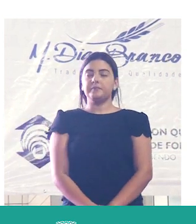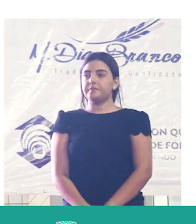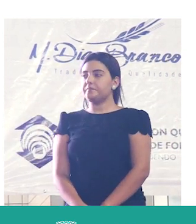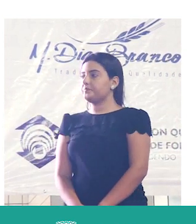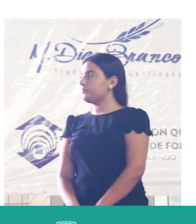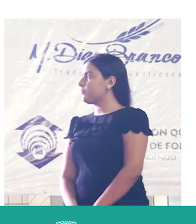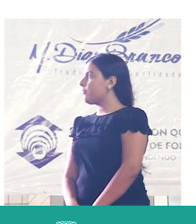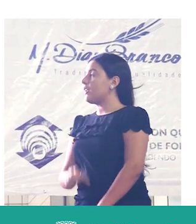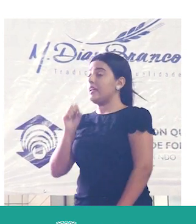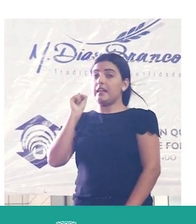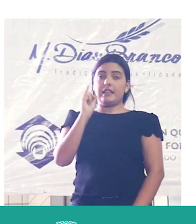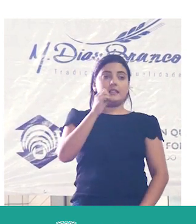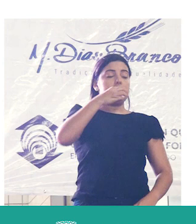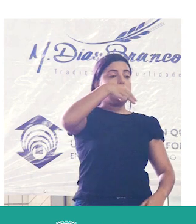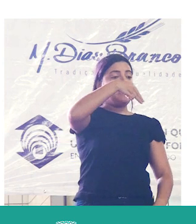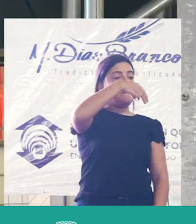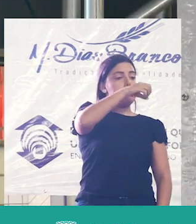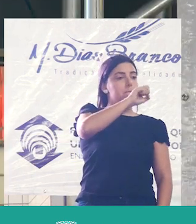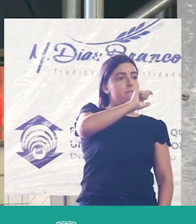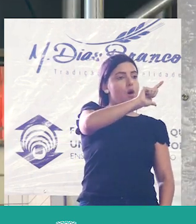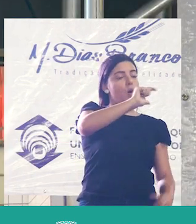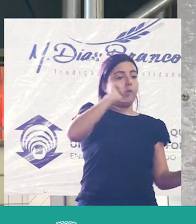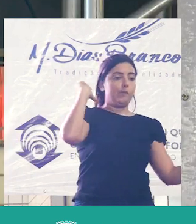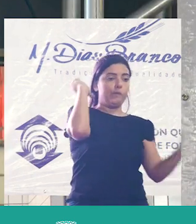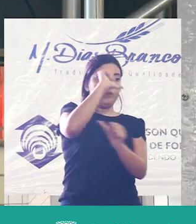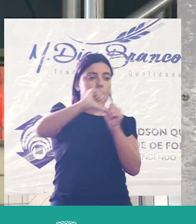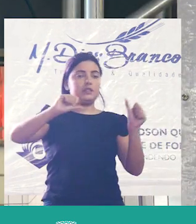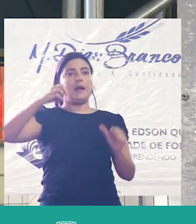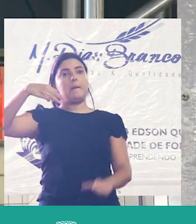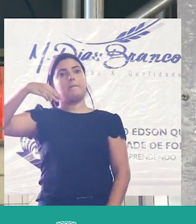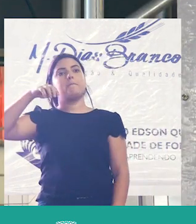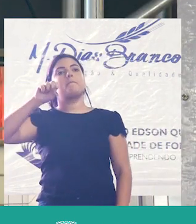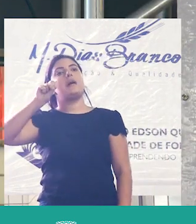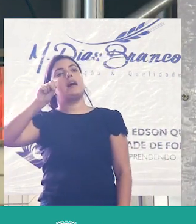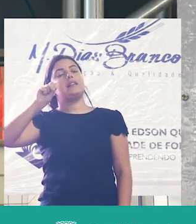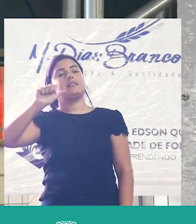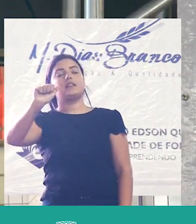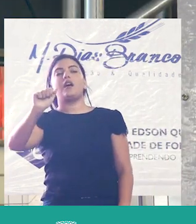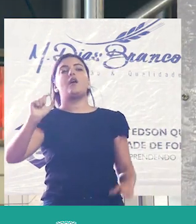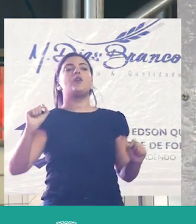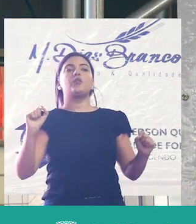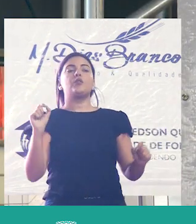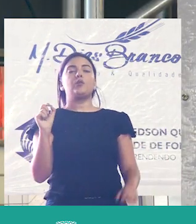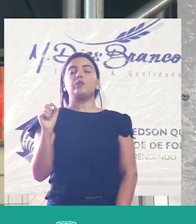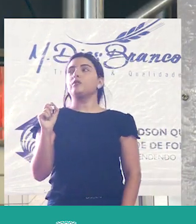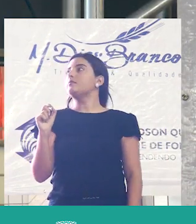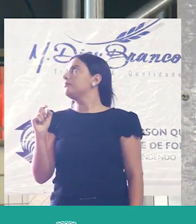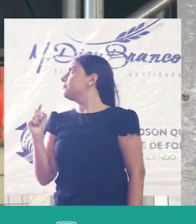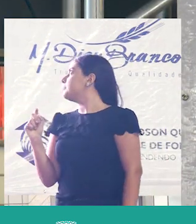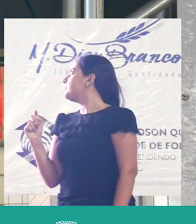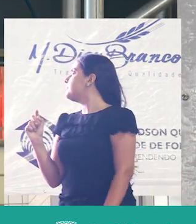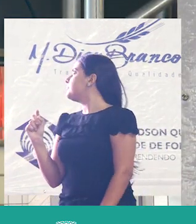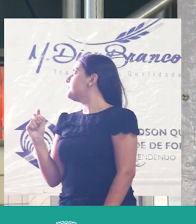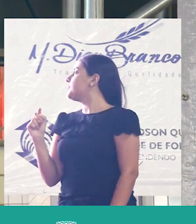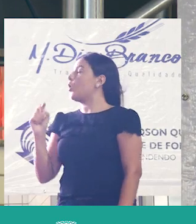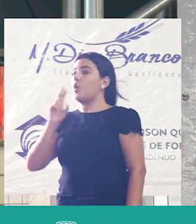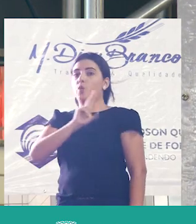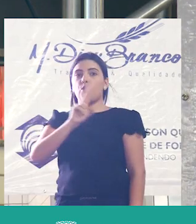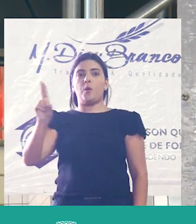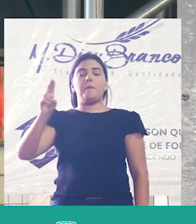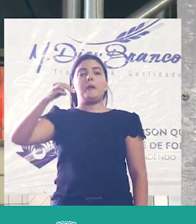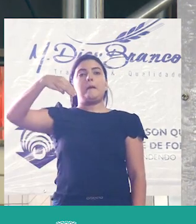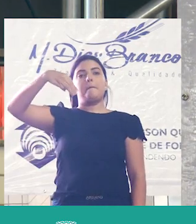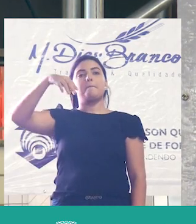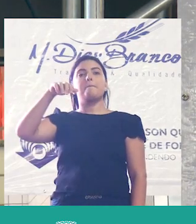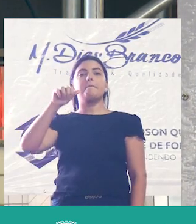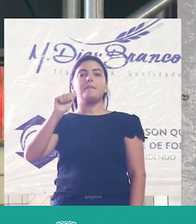Pessoal, se você tiver que transformar mol em massa, e você vai ter que fazer muito isso, você usa uma ferramenta chamada massa molar. Já